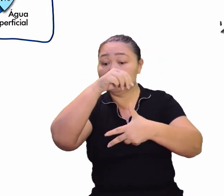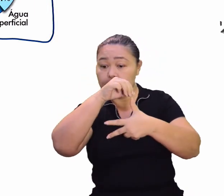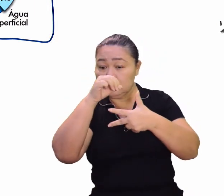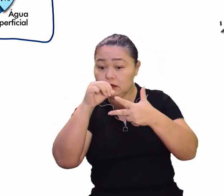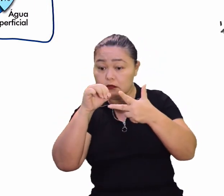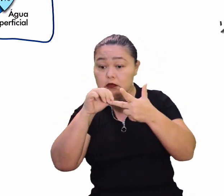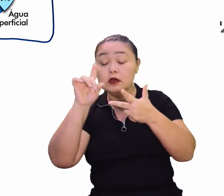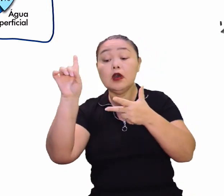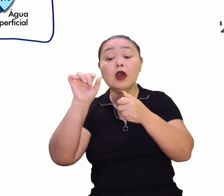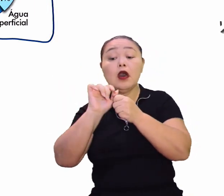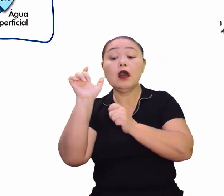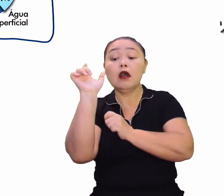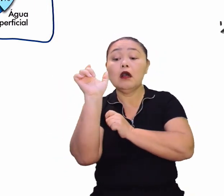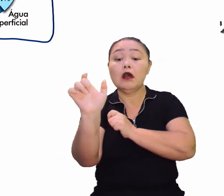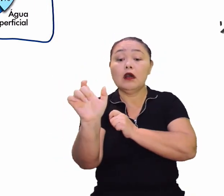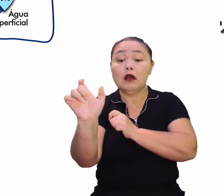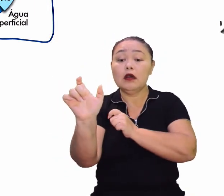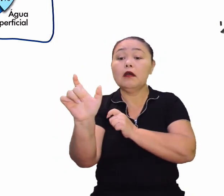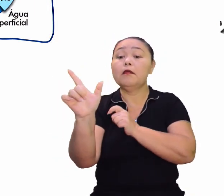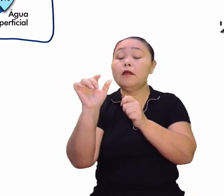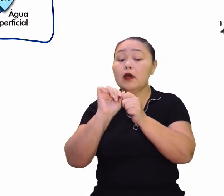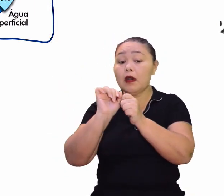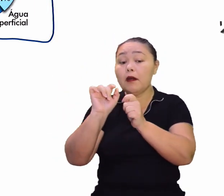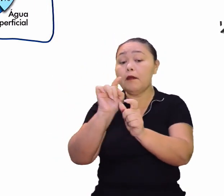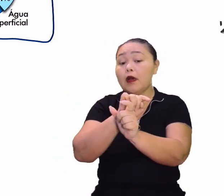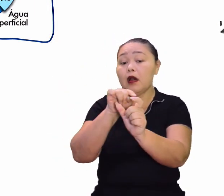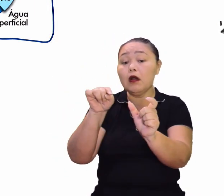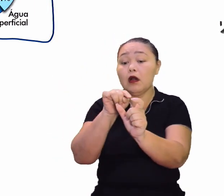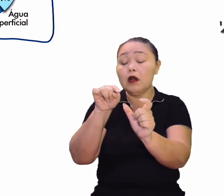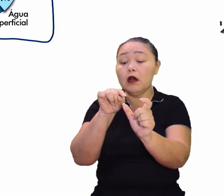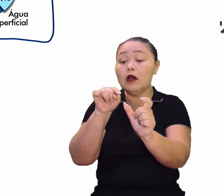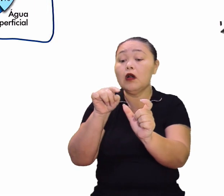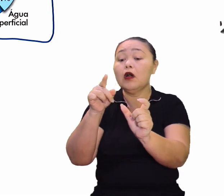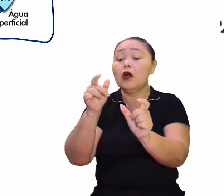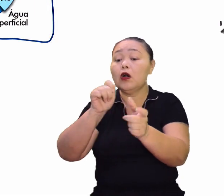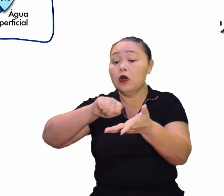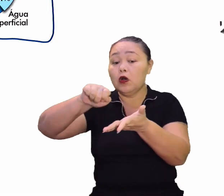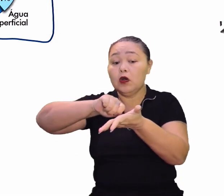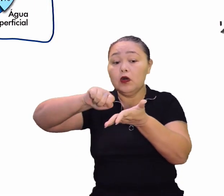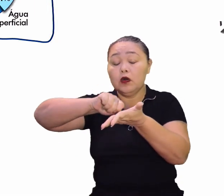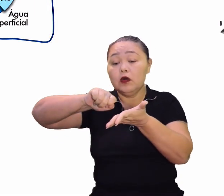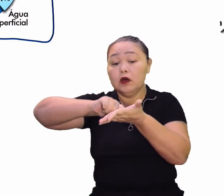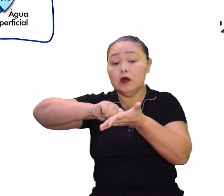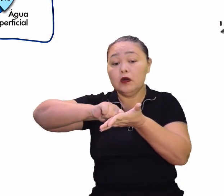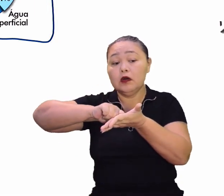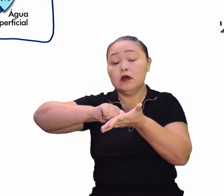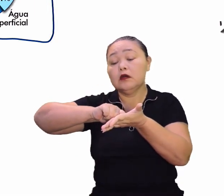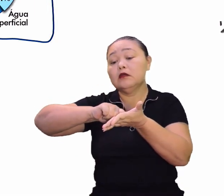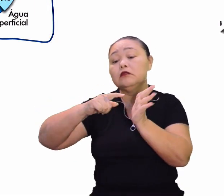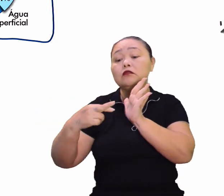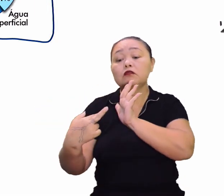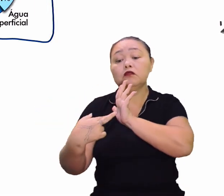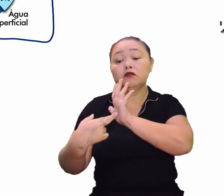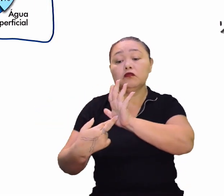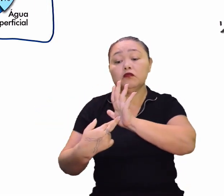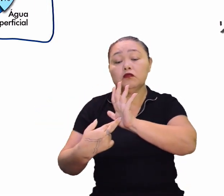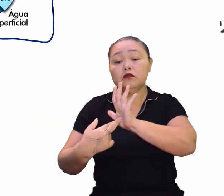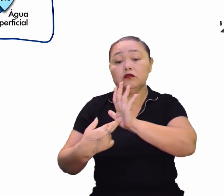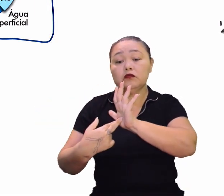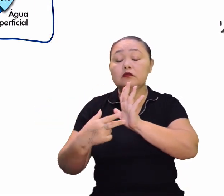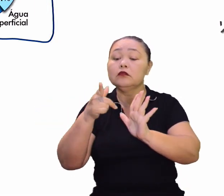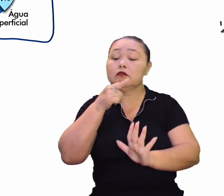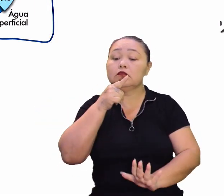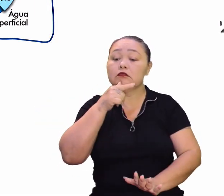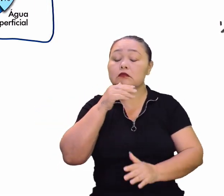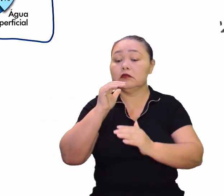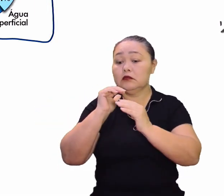prova do Enem pode vir escrito permafroste. O que seria o permafroste? Anota aí no quadro, aí, ó. Representa, ó, que essa